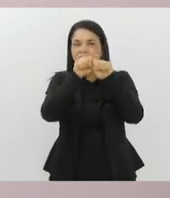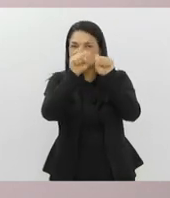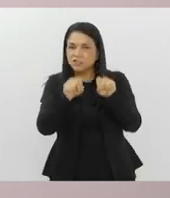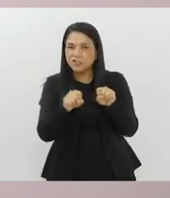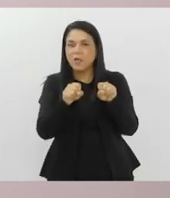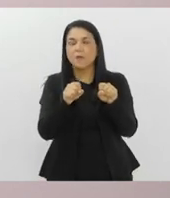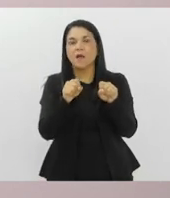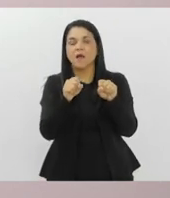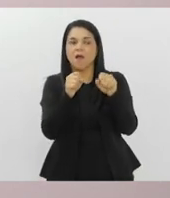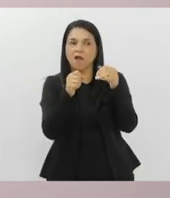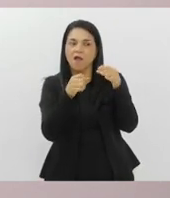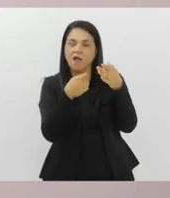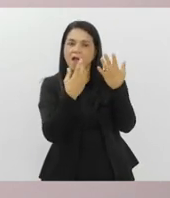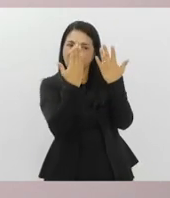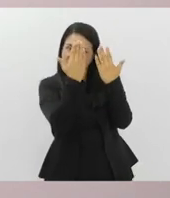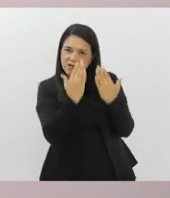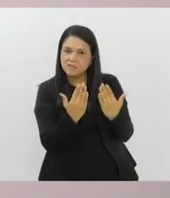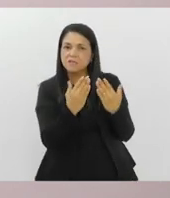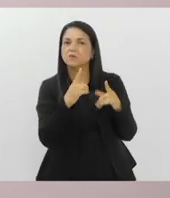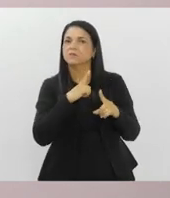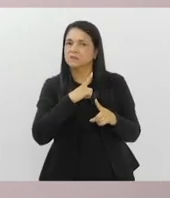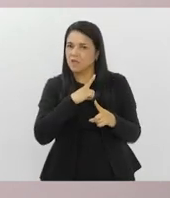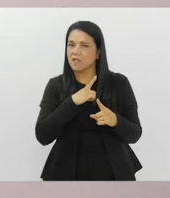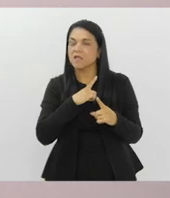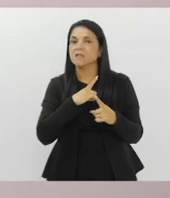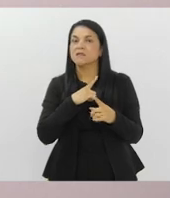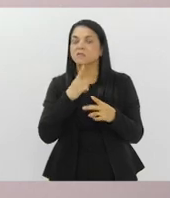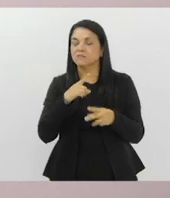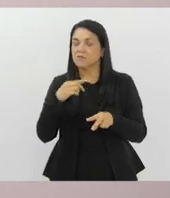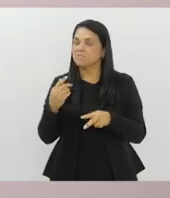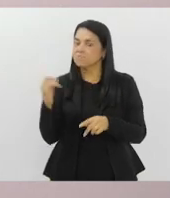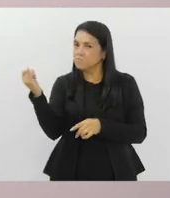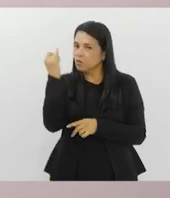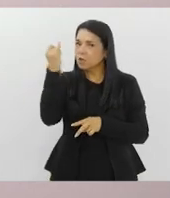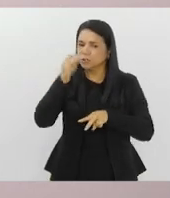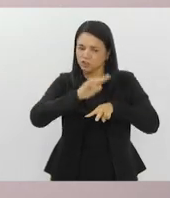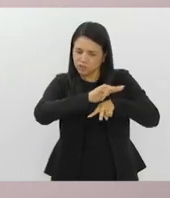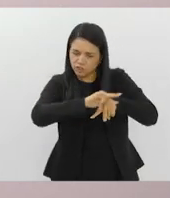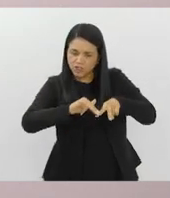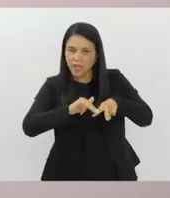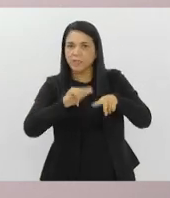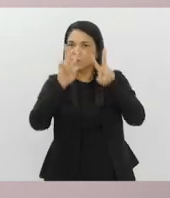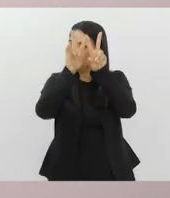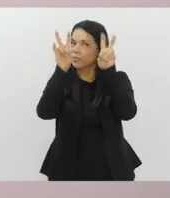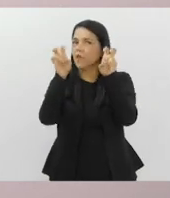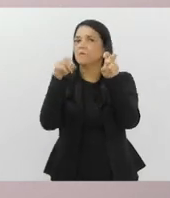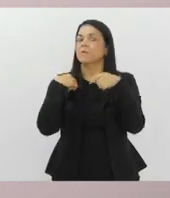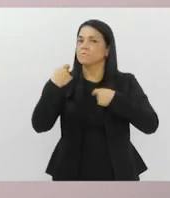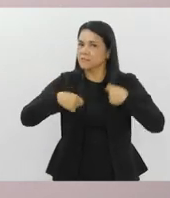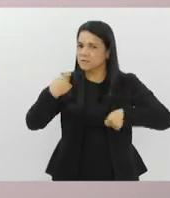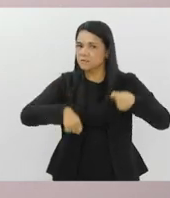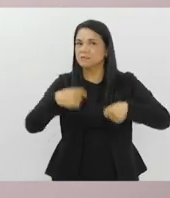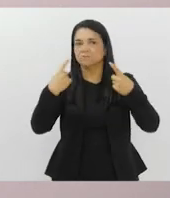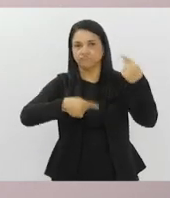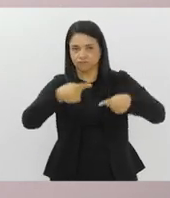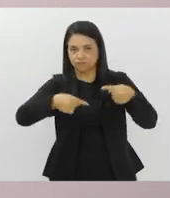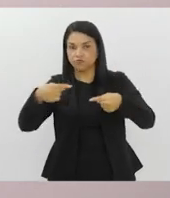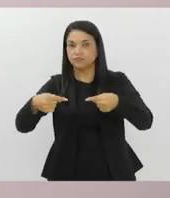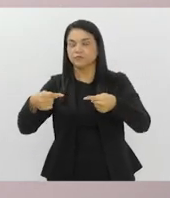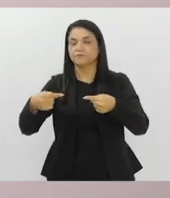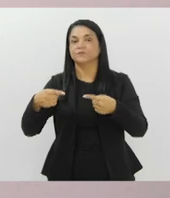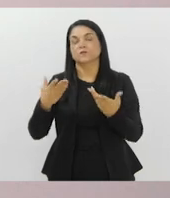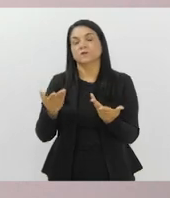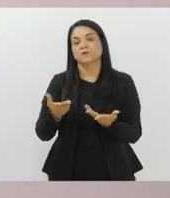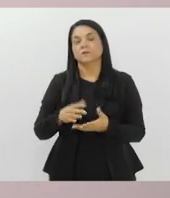avaliação? Então, é porque tem aí uma questão de gênero importante que a gente não acaba não falando sobre isso. A gente ou a